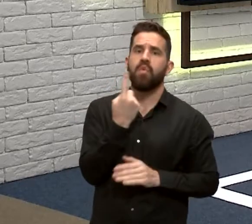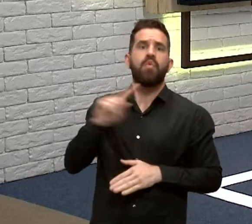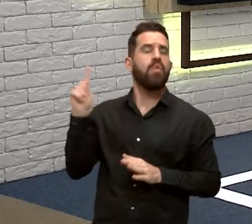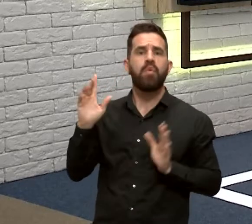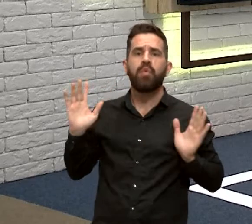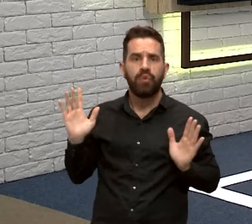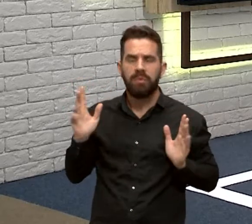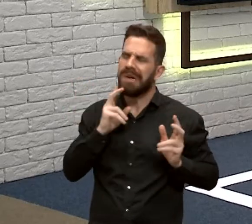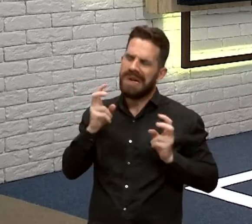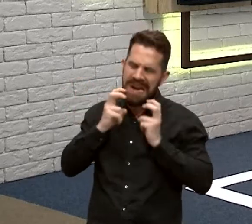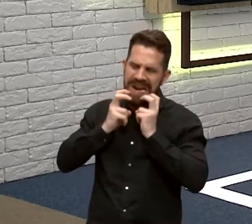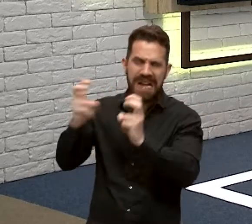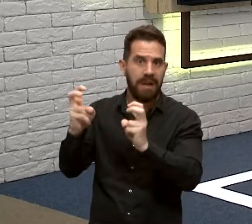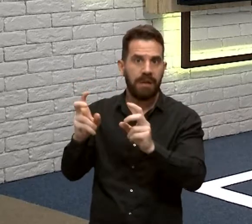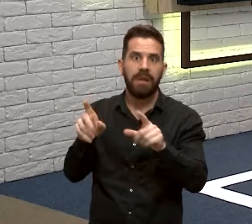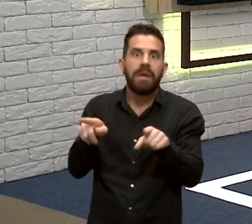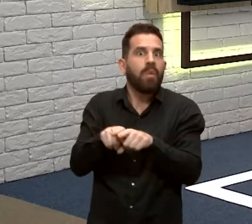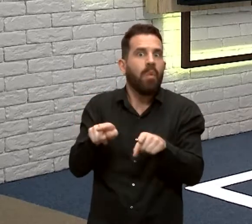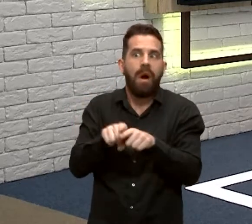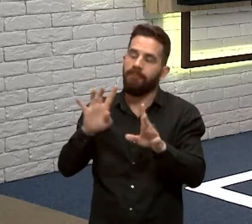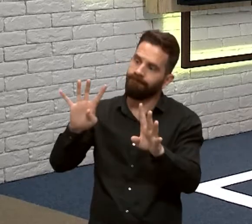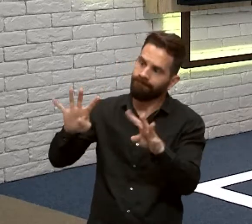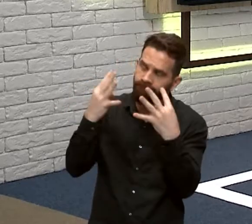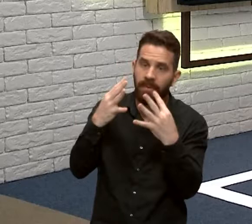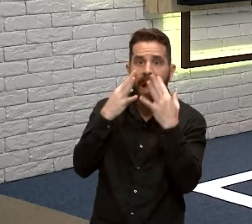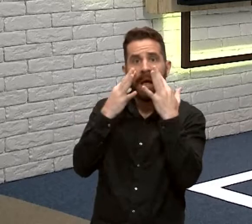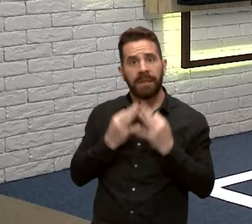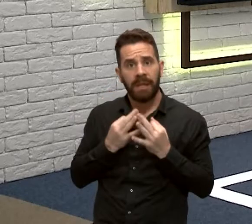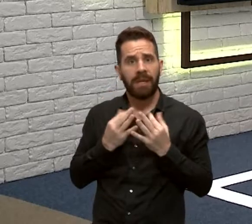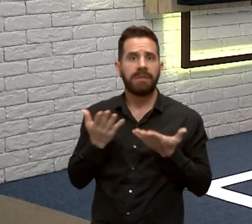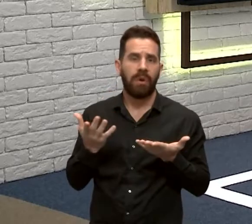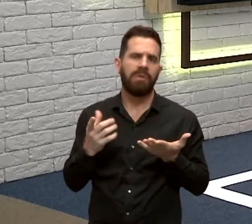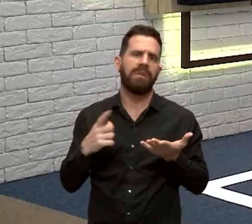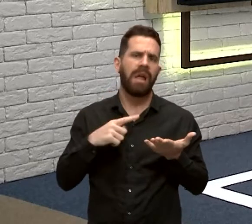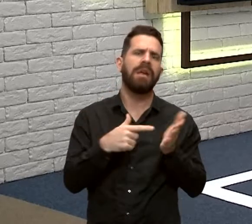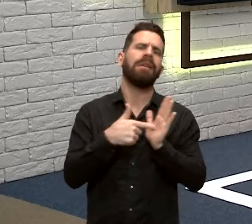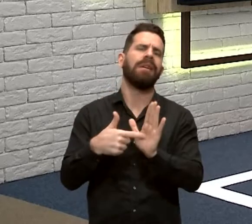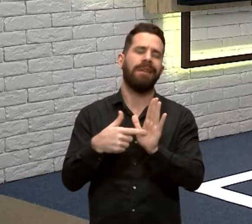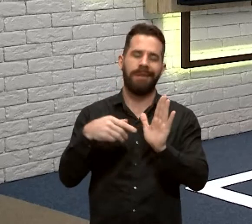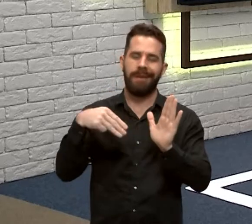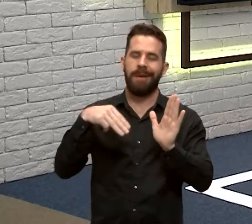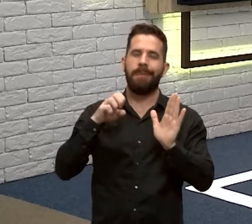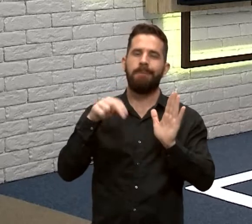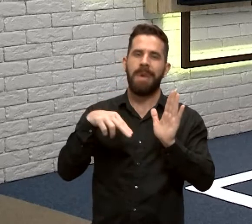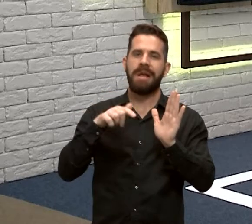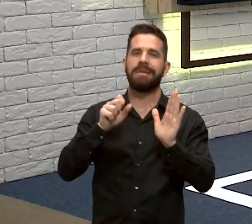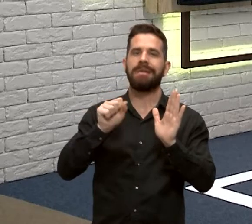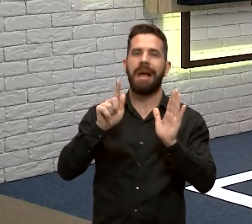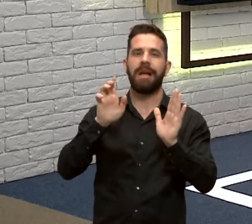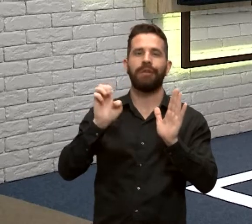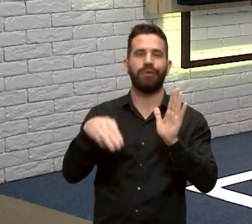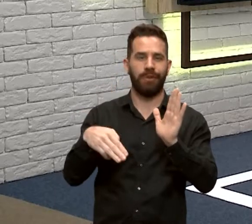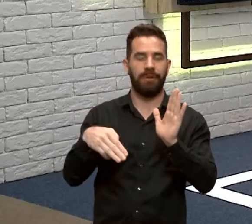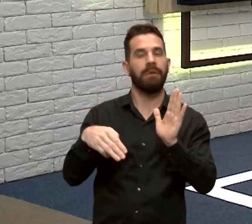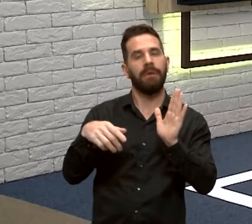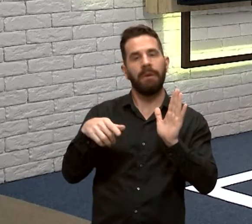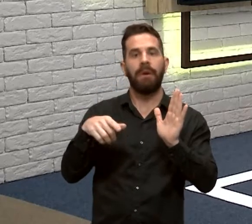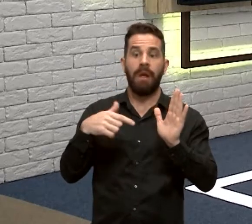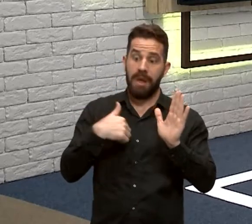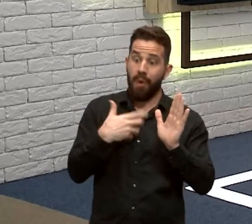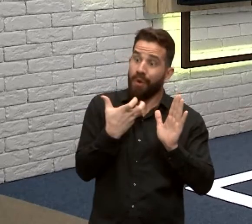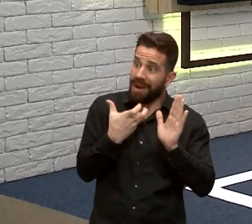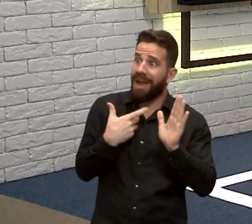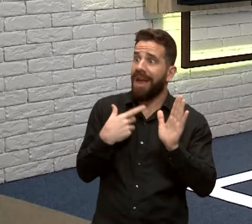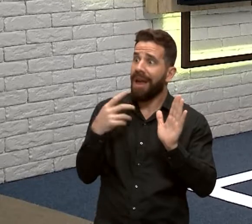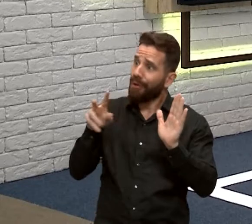a ação suicida, né, tem esse registro da mensagem daquele que quer ser ouvido, né, e que